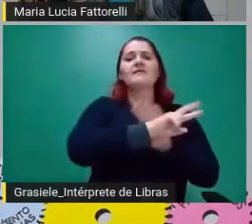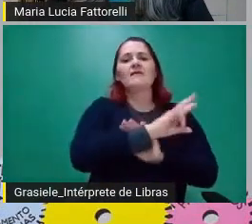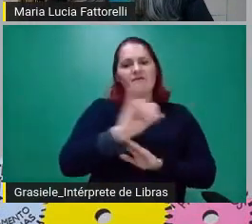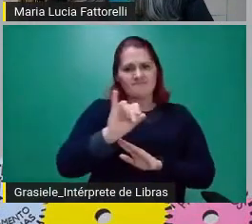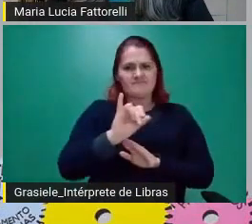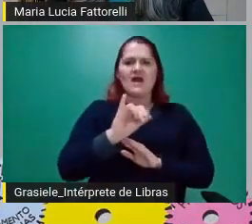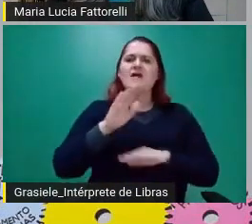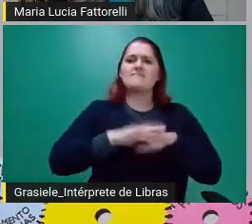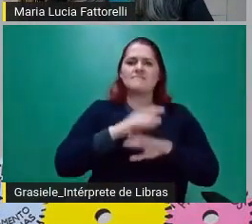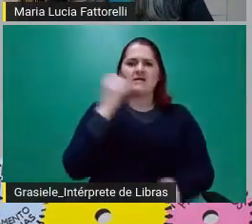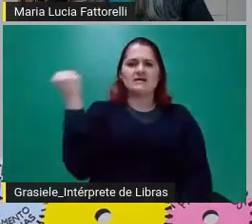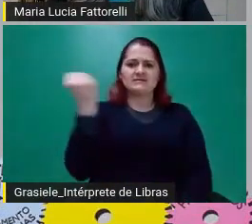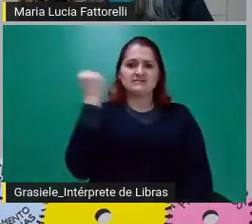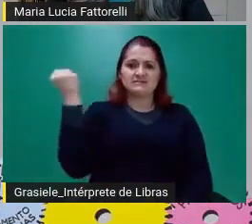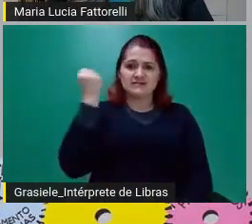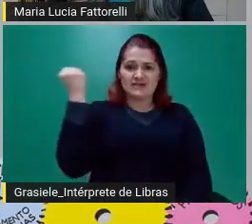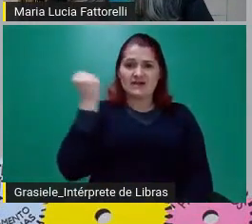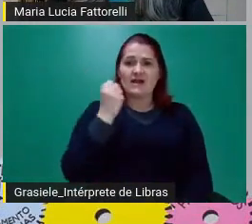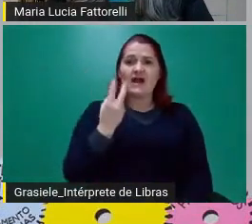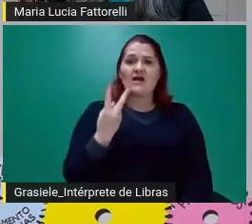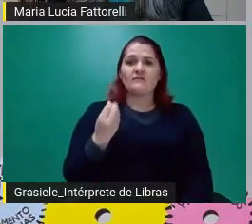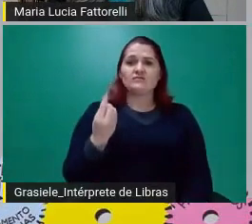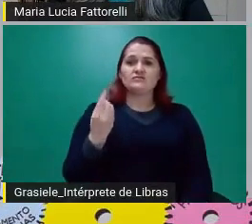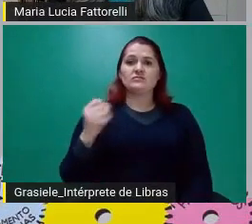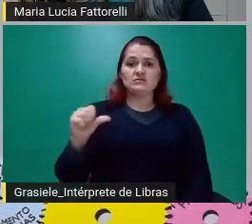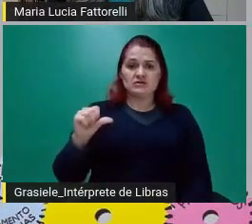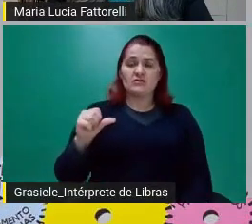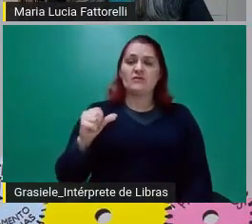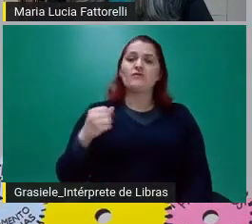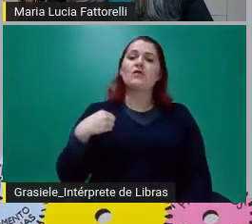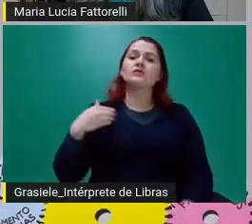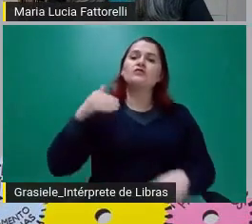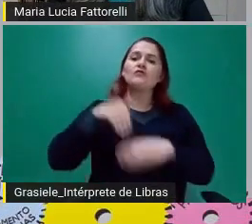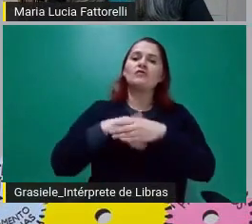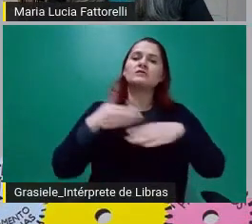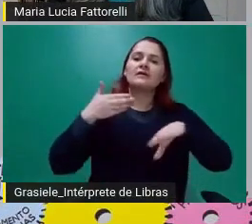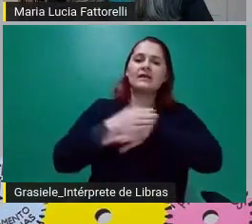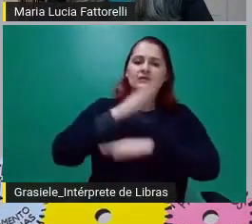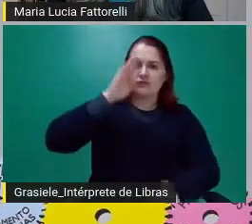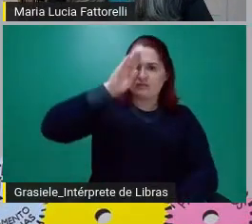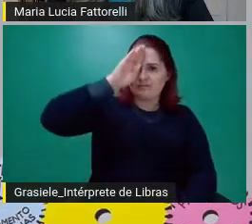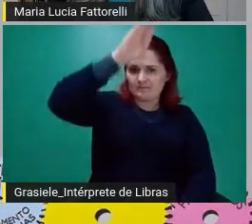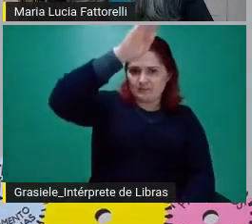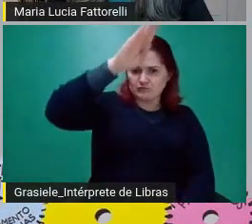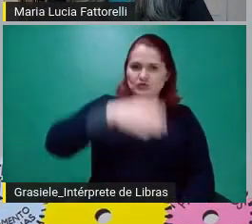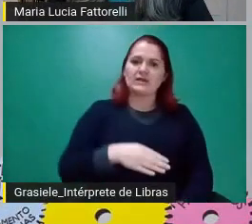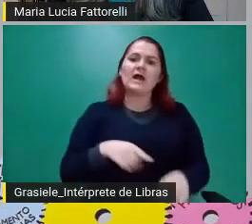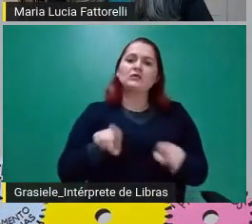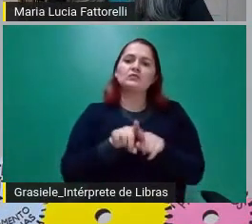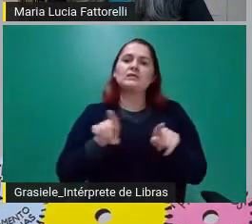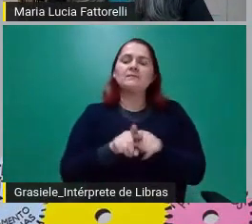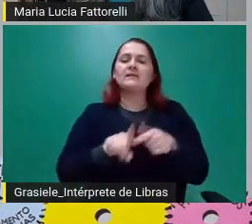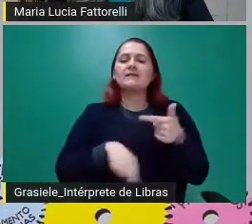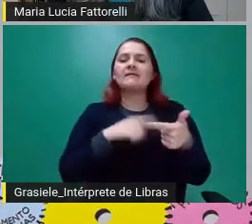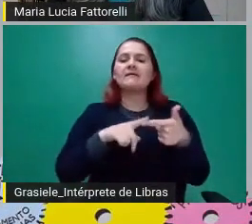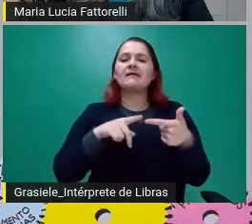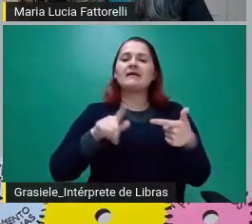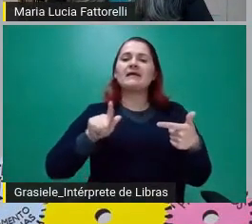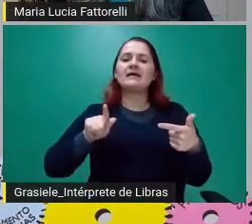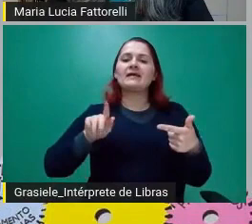com a chegada ao poder de Bolsonaro, do Guedes e dos Chicago Boys, né? Um